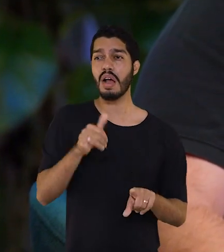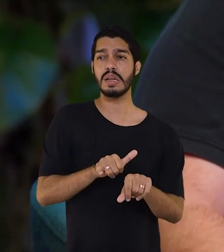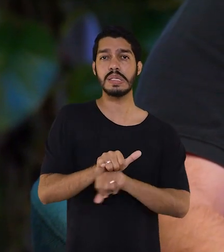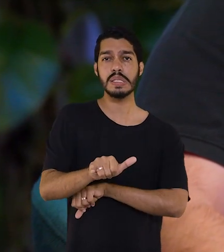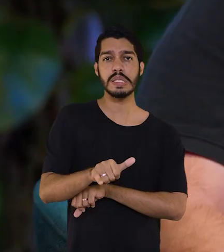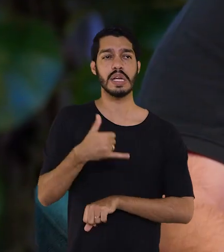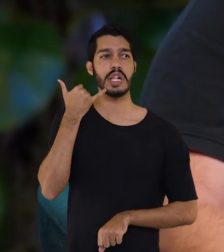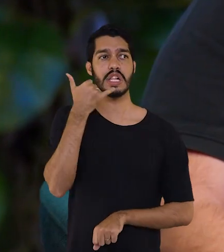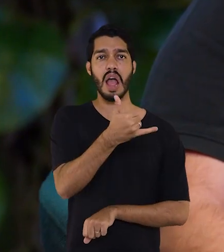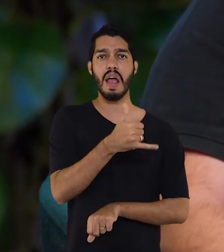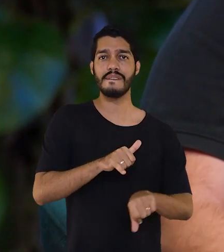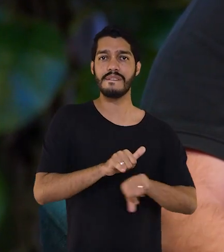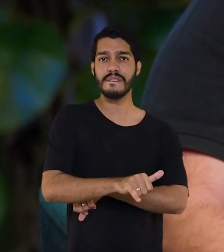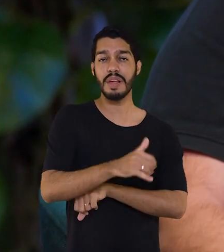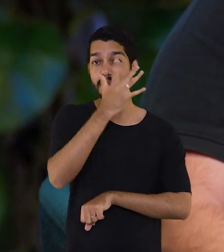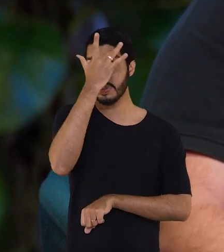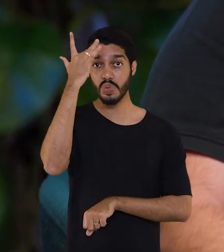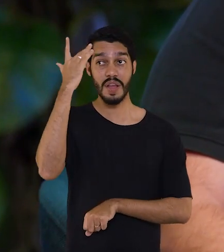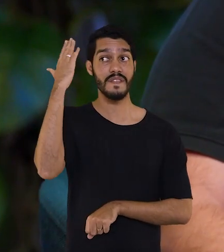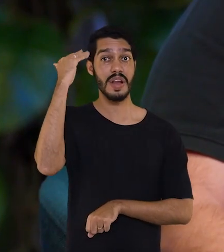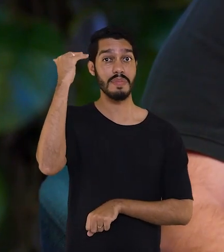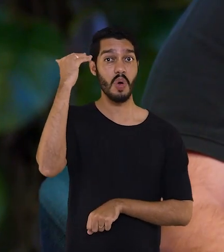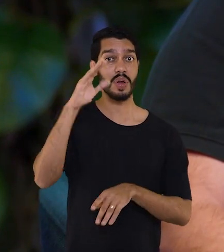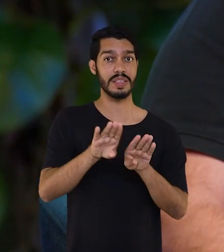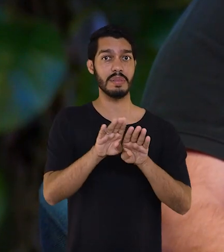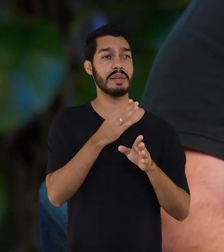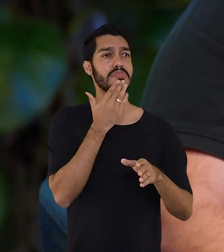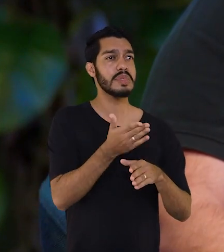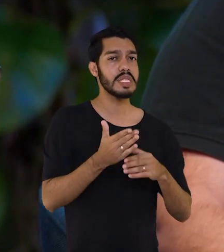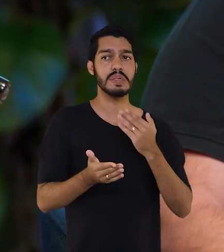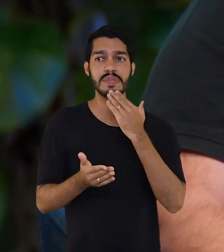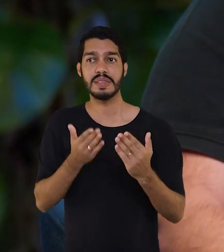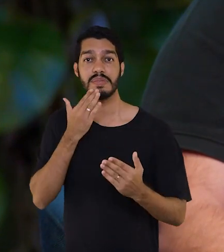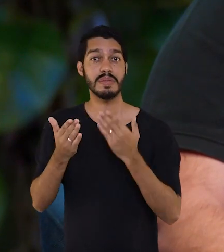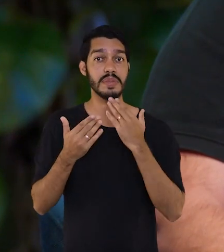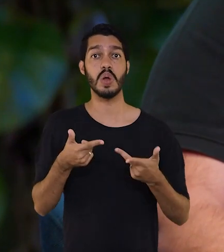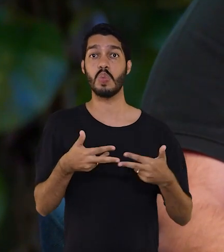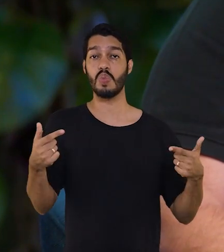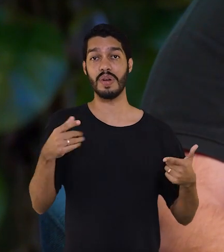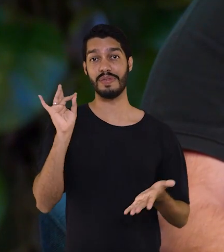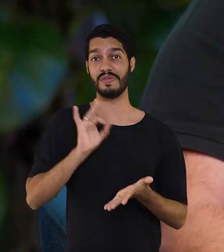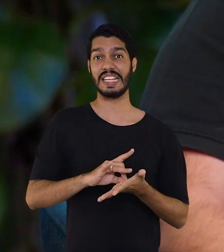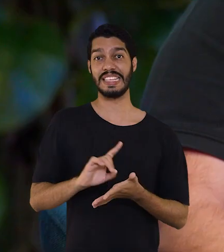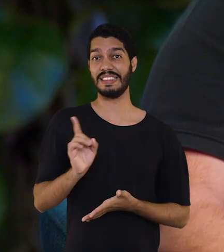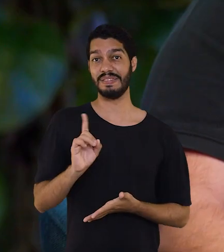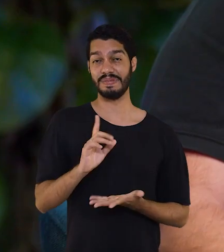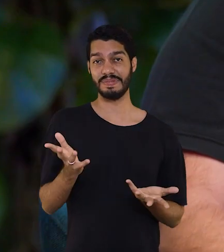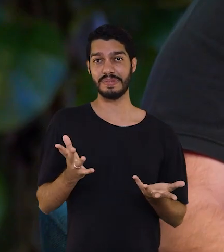deepfake, de imagens, de ligações, simulando pessoas famosas até, pedindo ali coisas